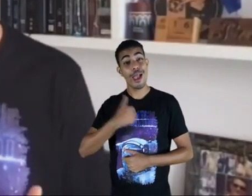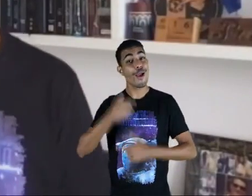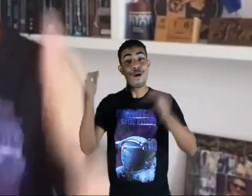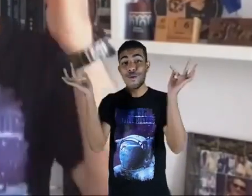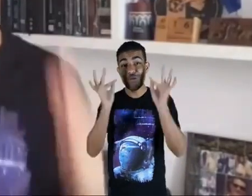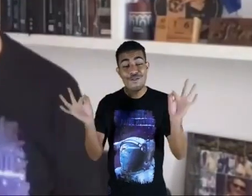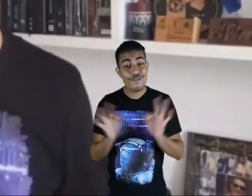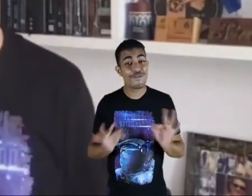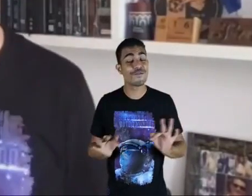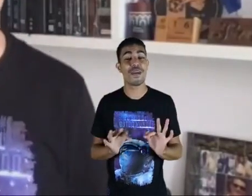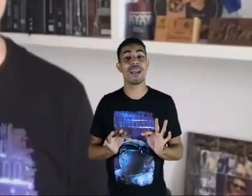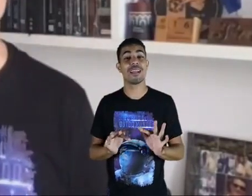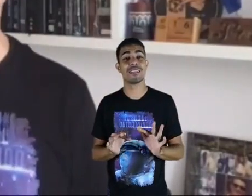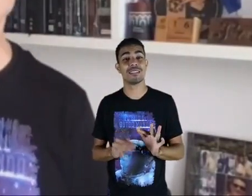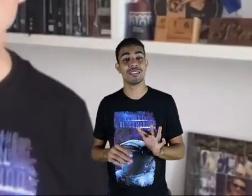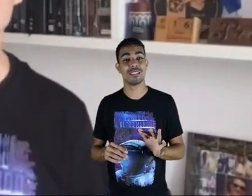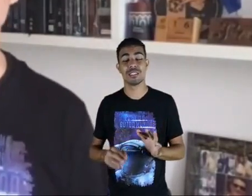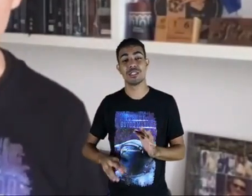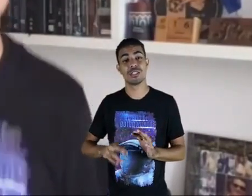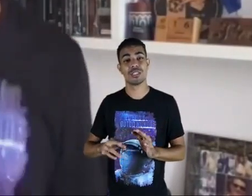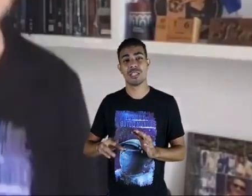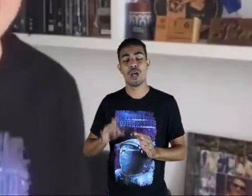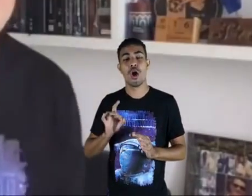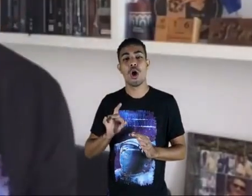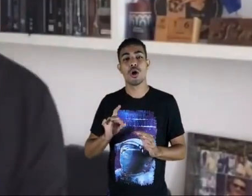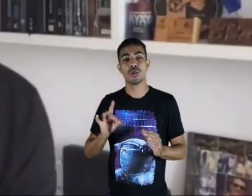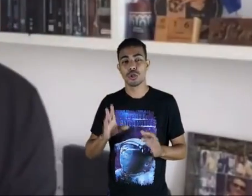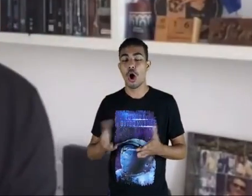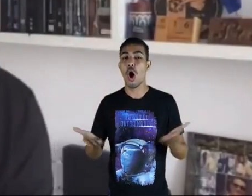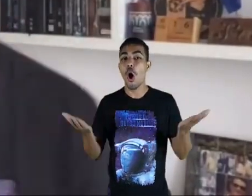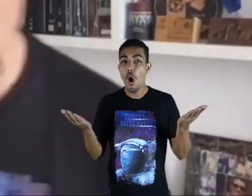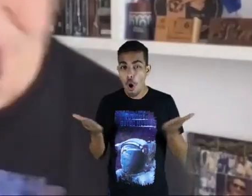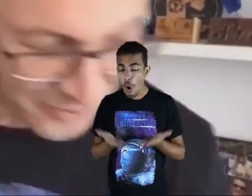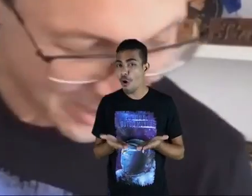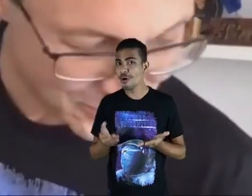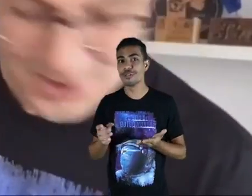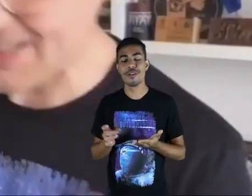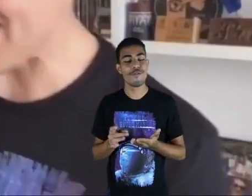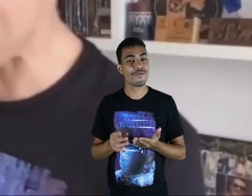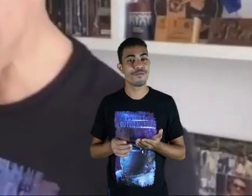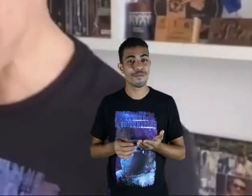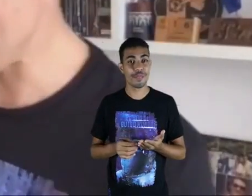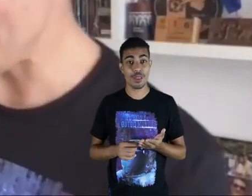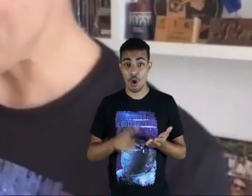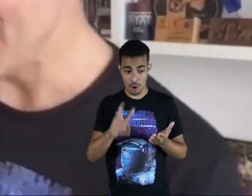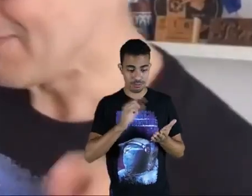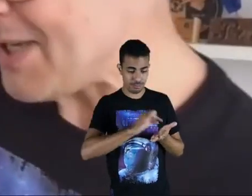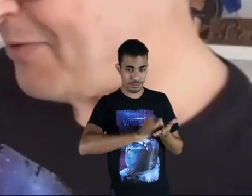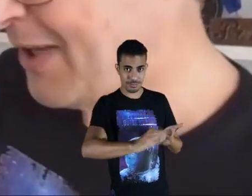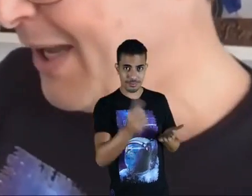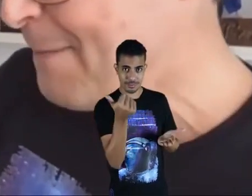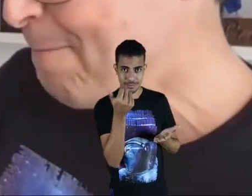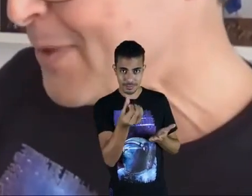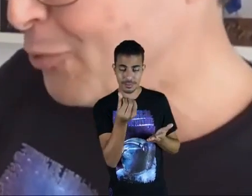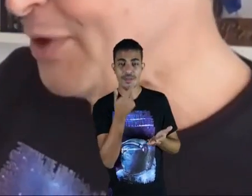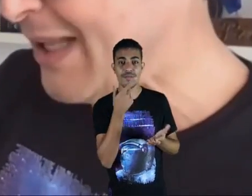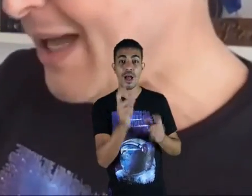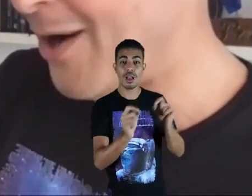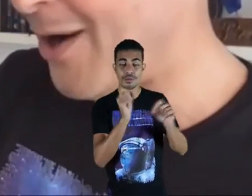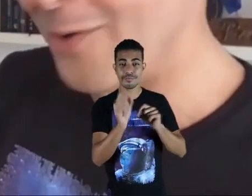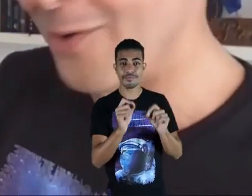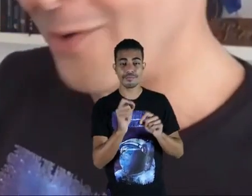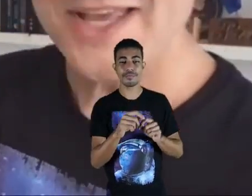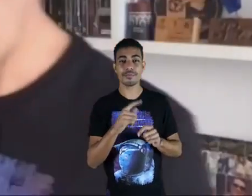feliz, não só hoje, mas tenho felicidade na eternidade. Verso 16, você vê